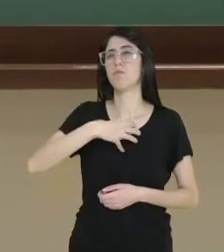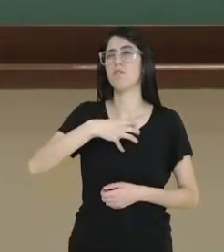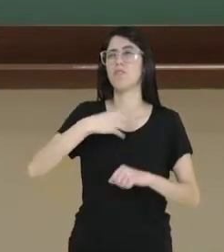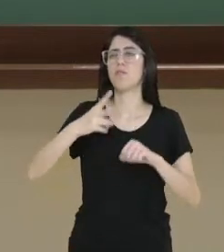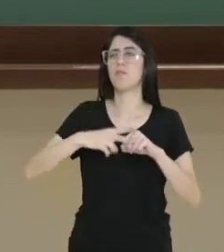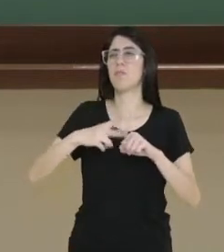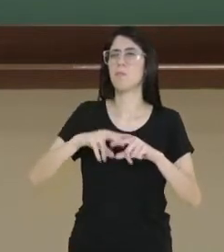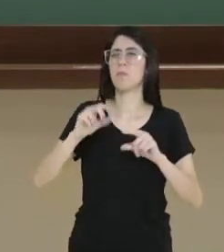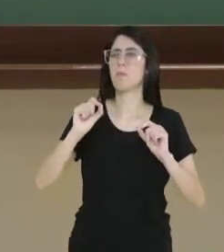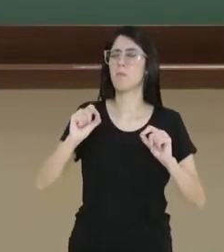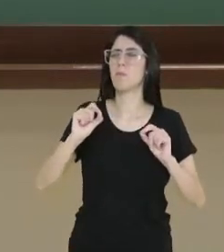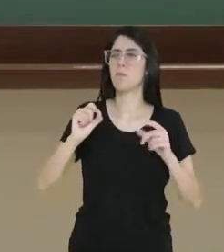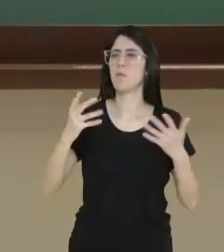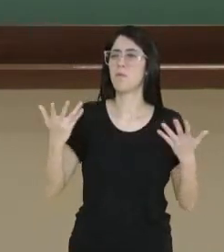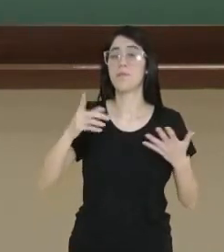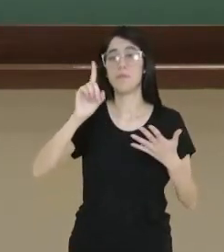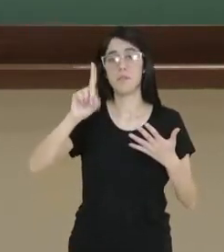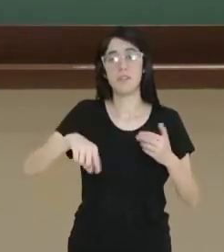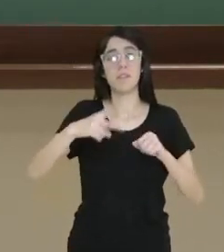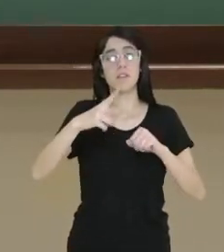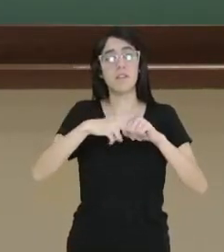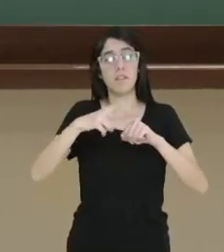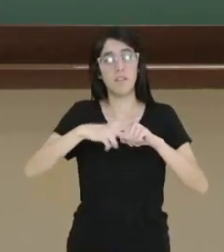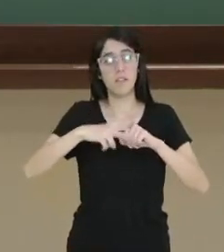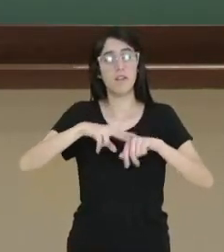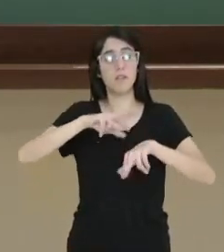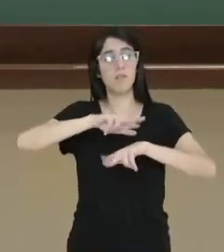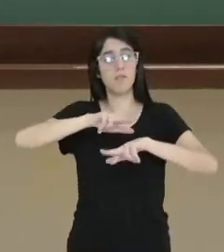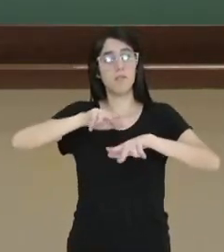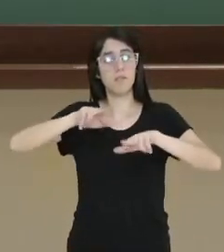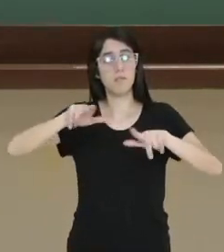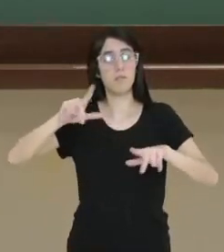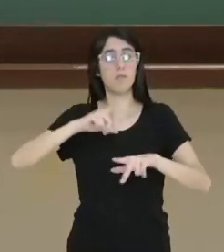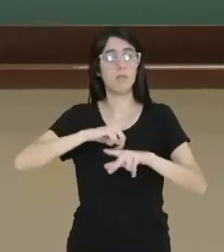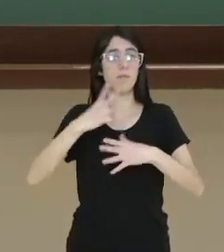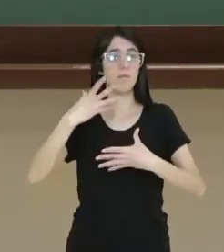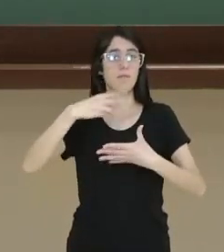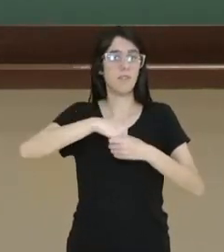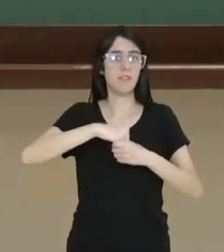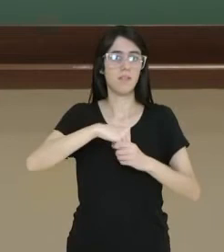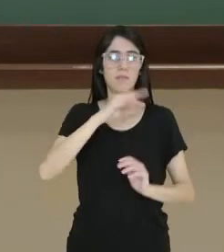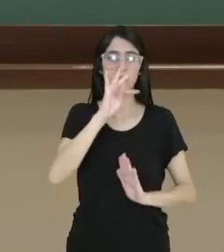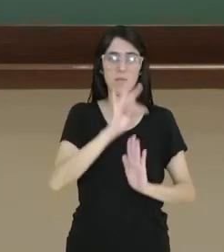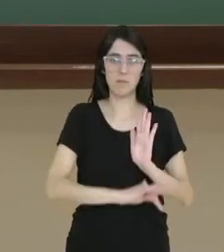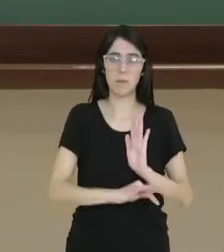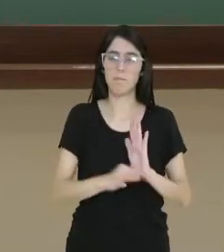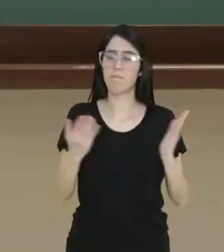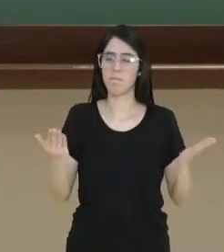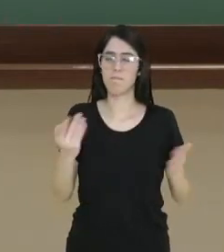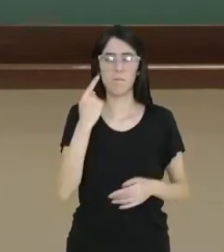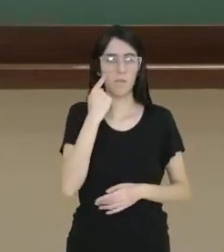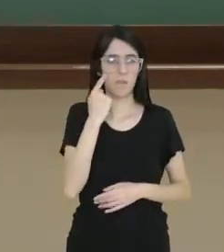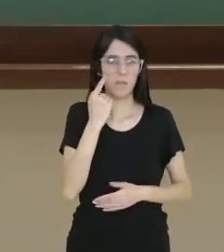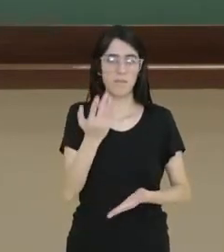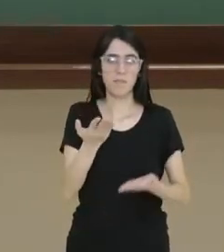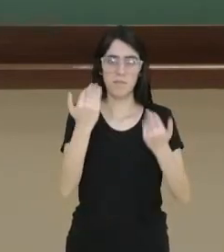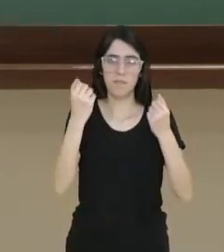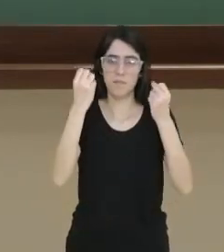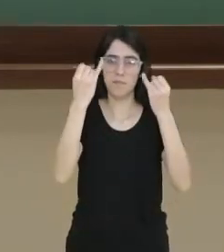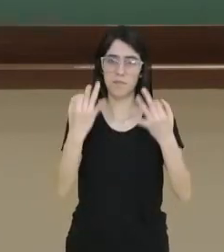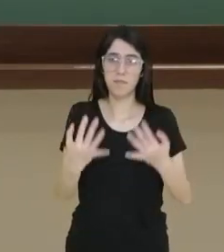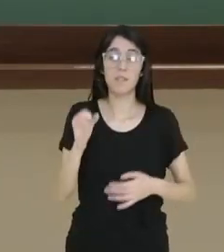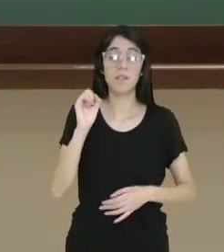formas verbais? São os verbos que apareceram então dentro do trecho, né? Então vamos conferir então se